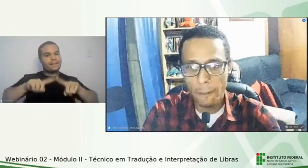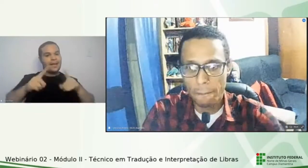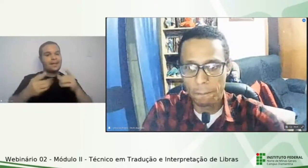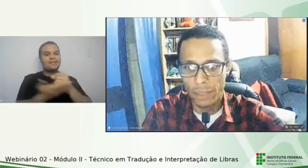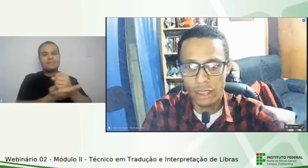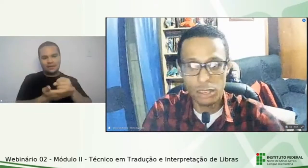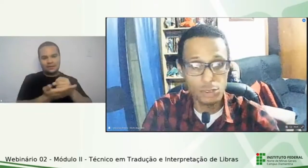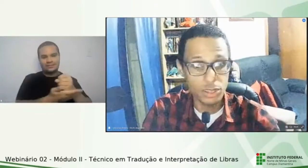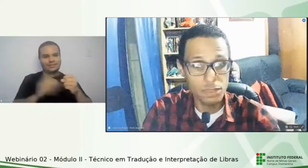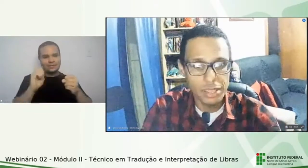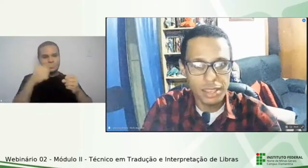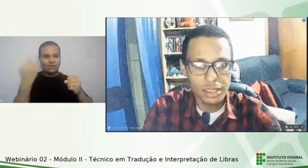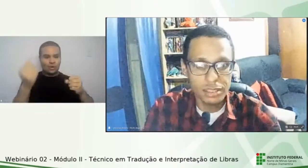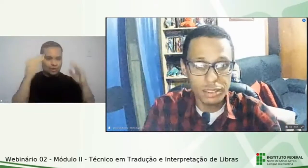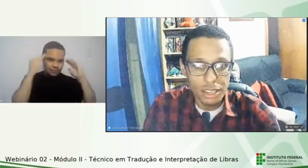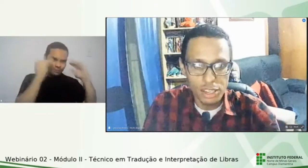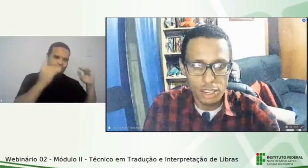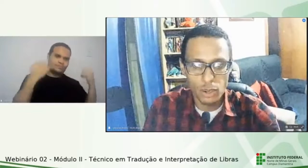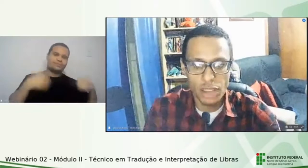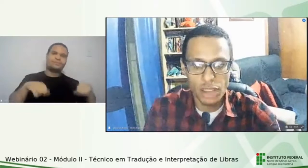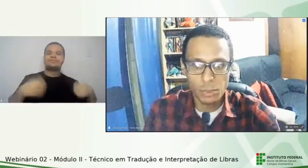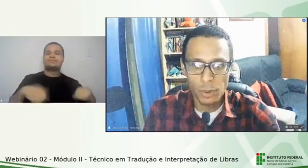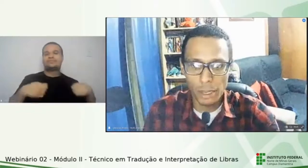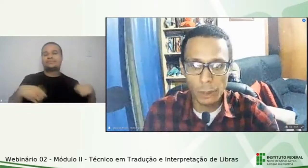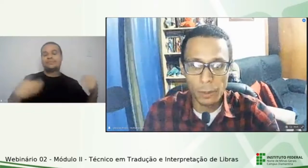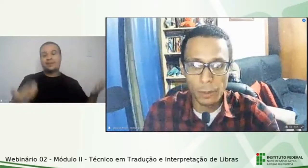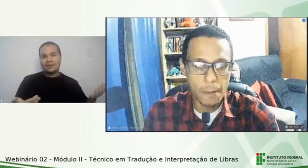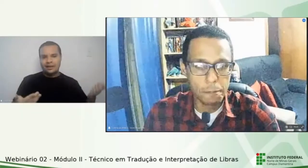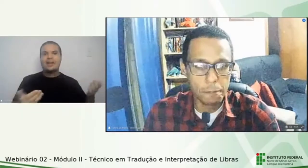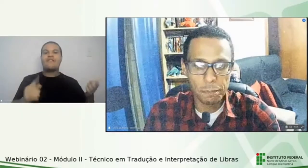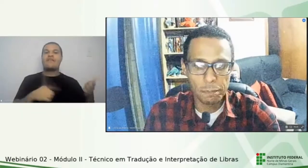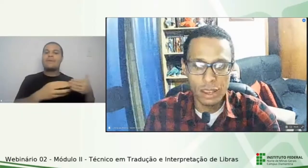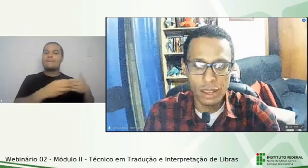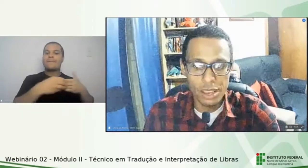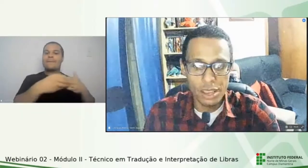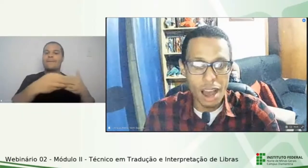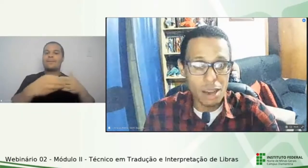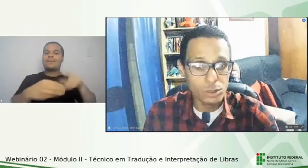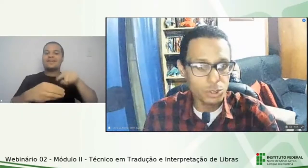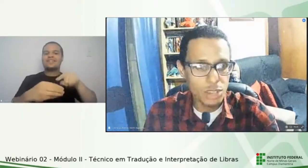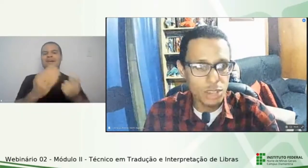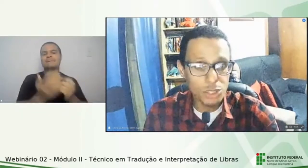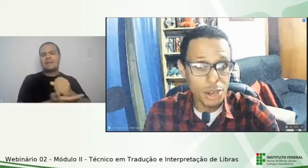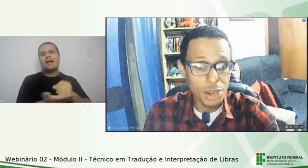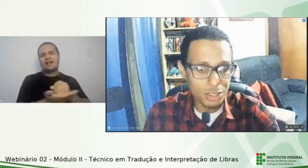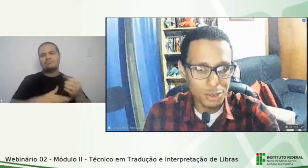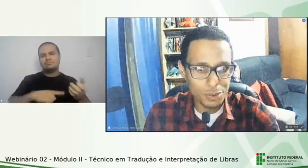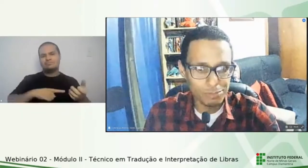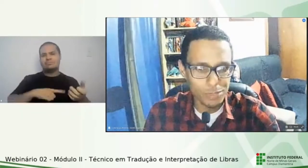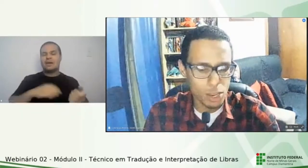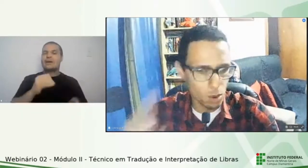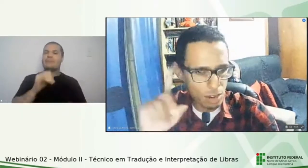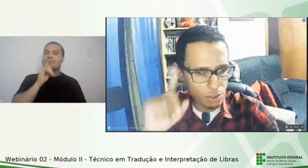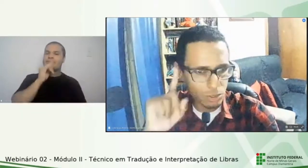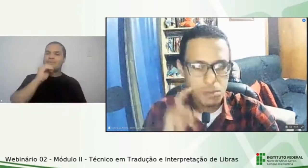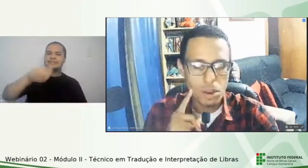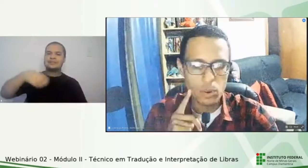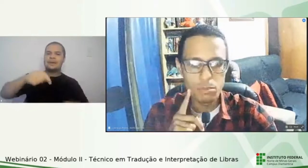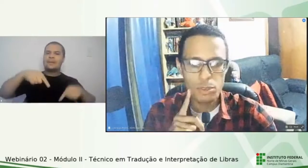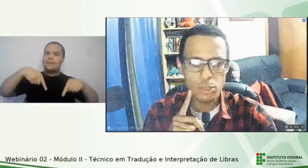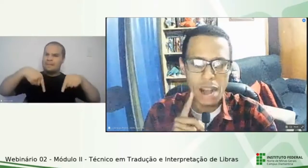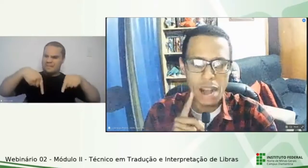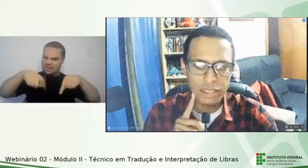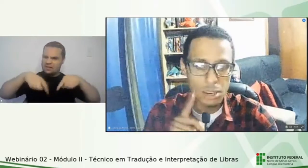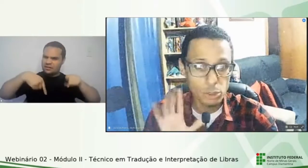seguir, né? Que você vai ter que ser direcionado por aquilo, né? Ah, o sinal de trânsito. Olha só, uma